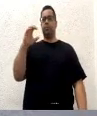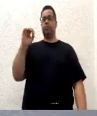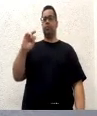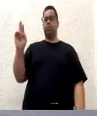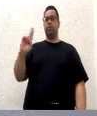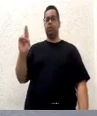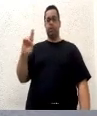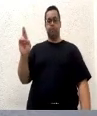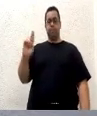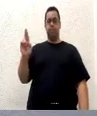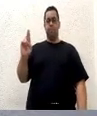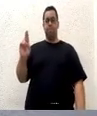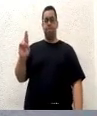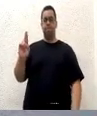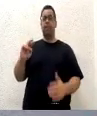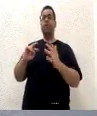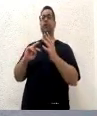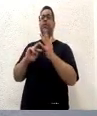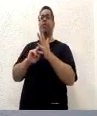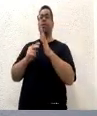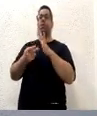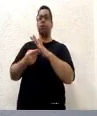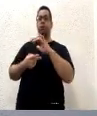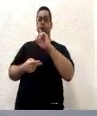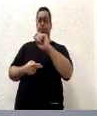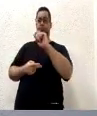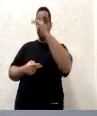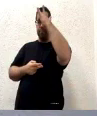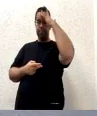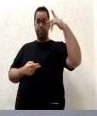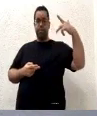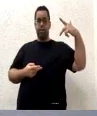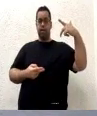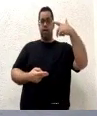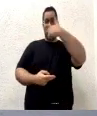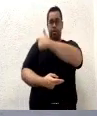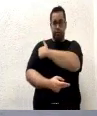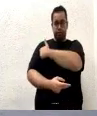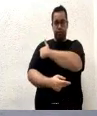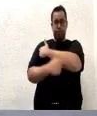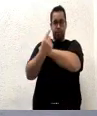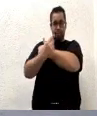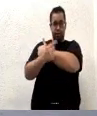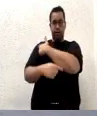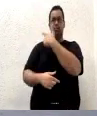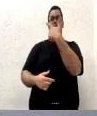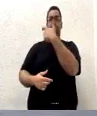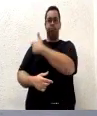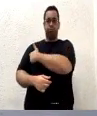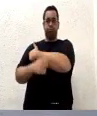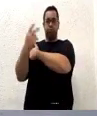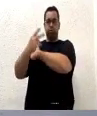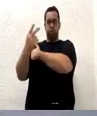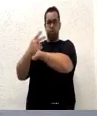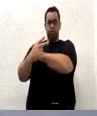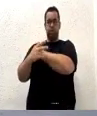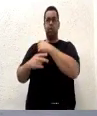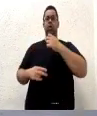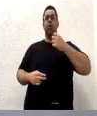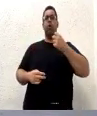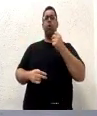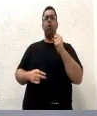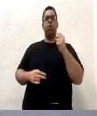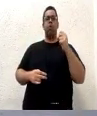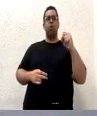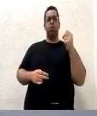é R$ 800 se a pessoa tomar as duas doses, né? Então, já pensou se tem uma família ou casal com dois filhos, quanto que não se vai